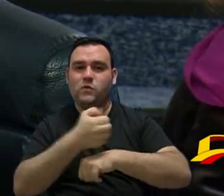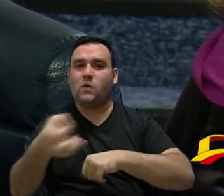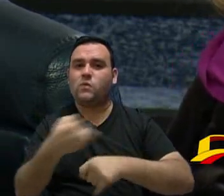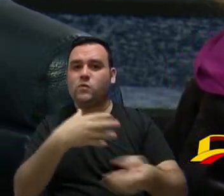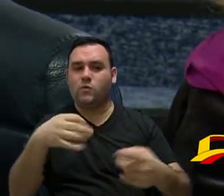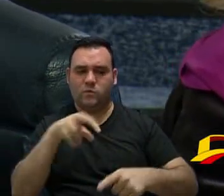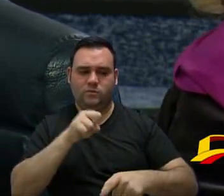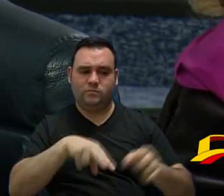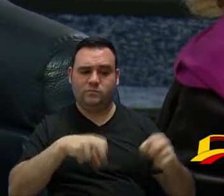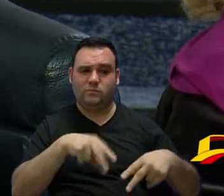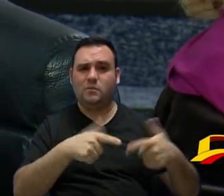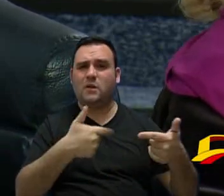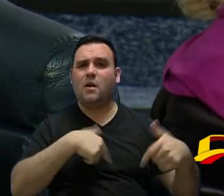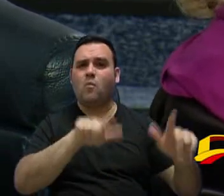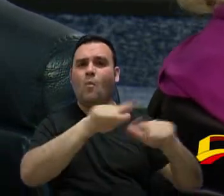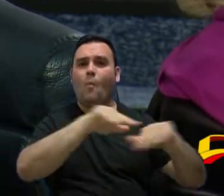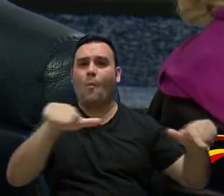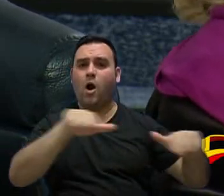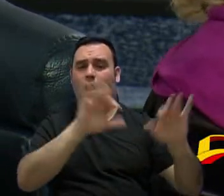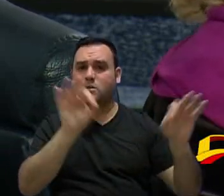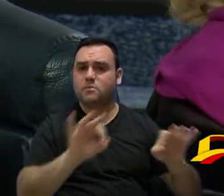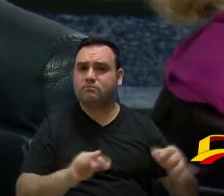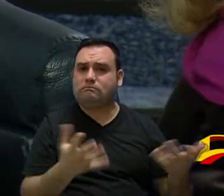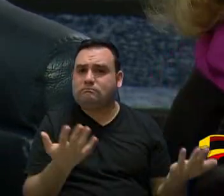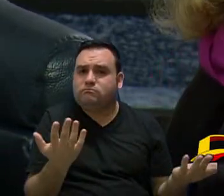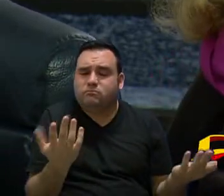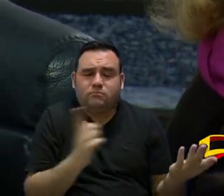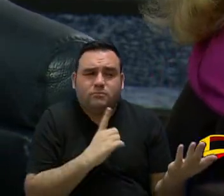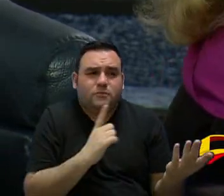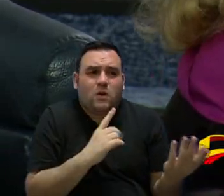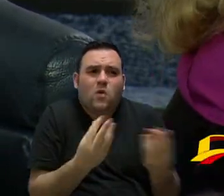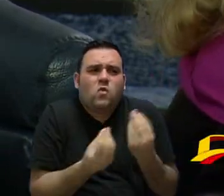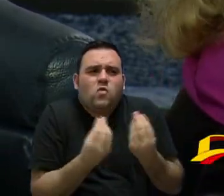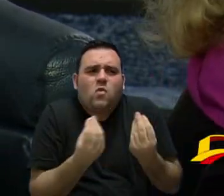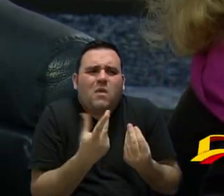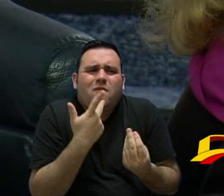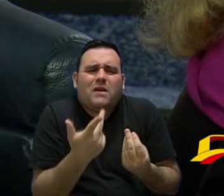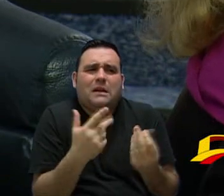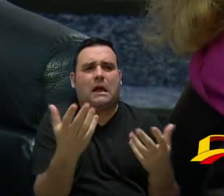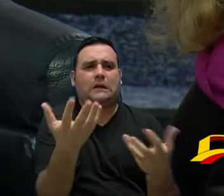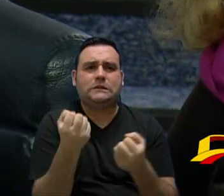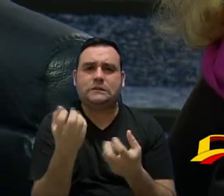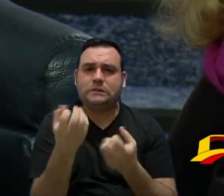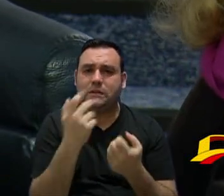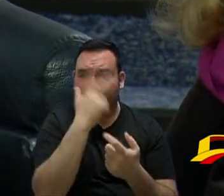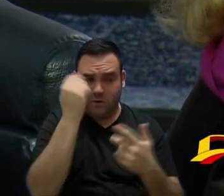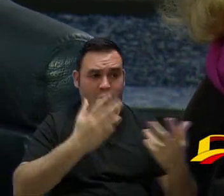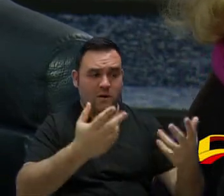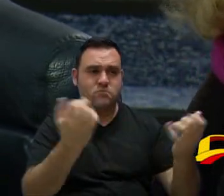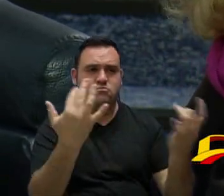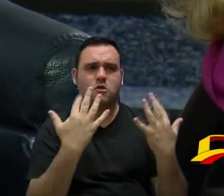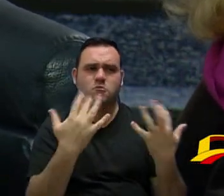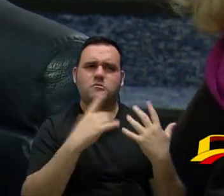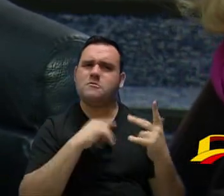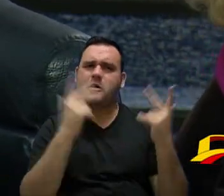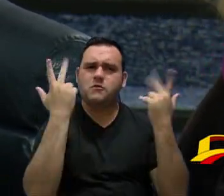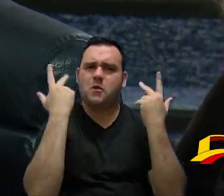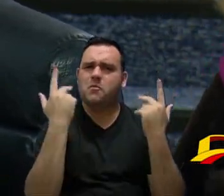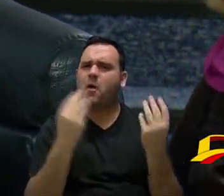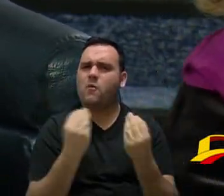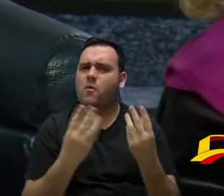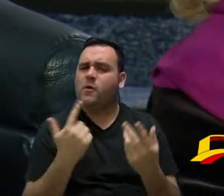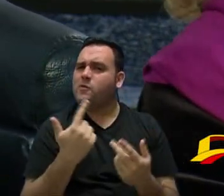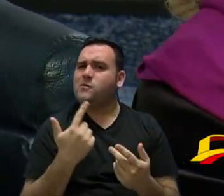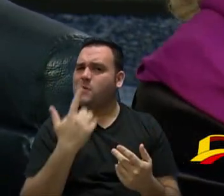ela está praticamente estagnada atualmente não sei como é que a senhora afirma isso para nós que tá acontecendo tudo como se fosse